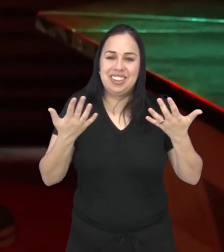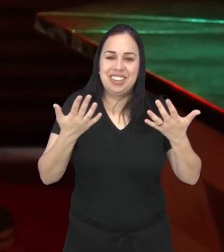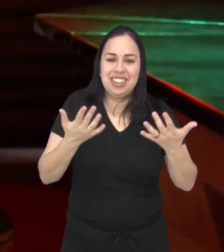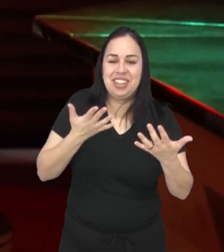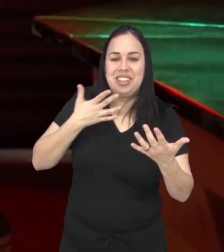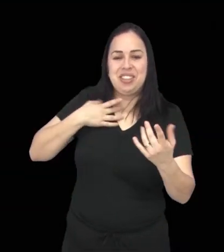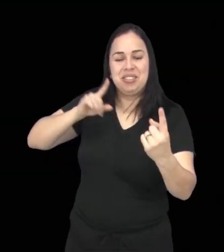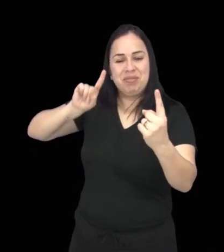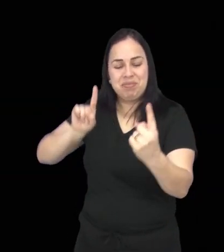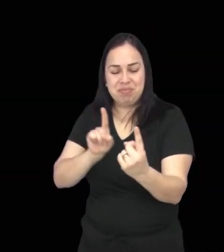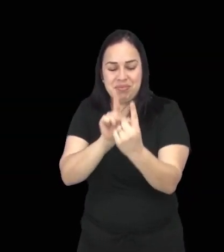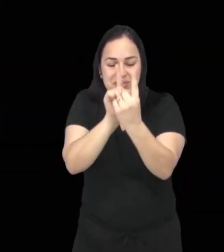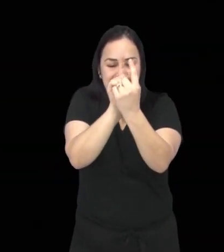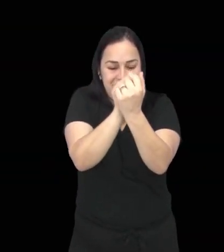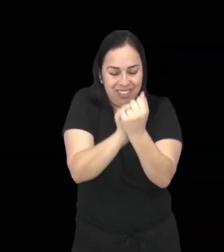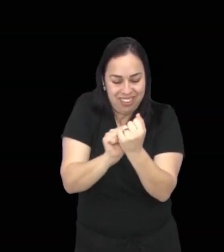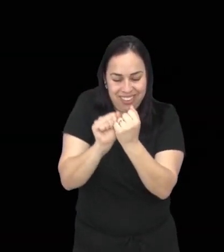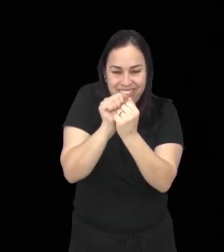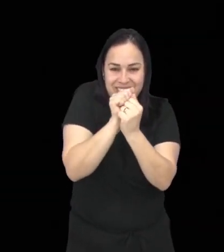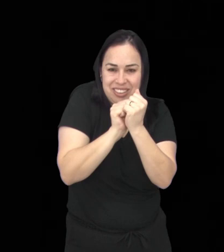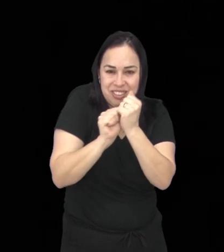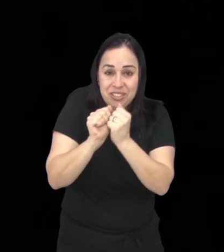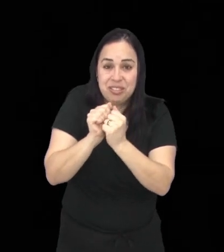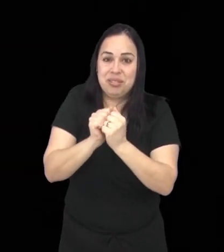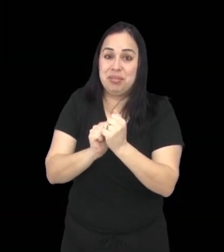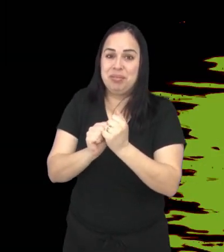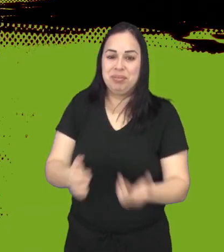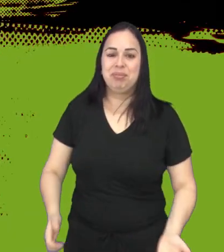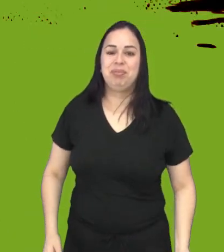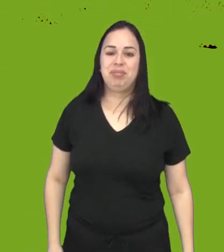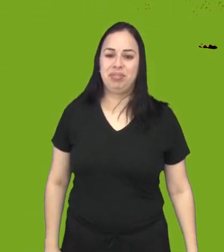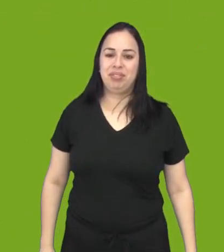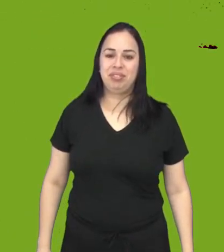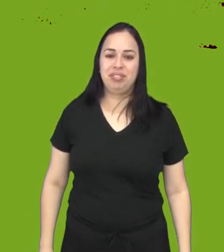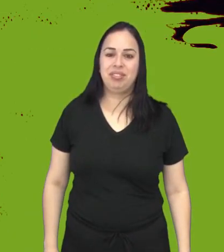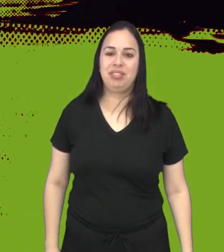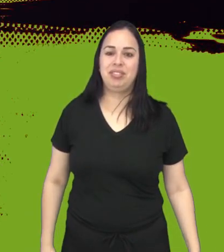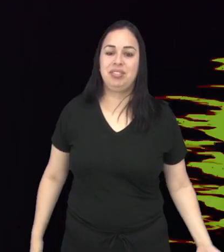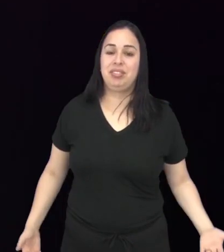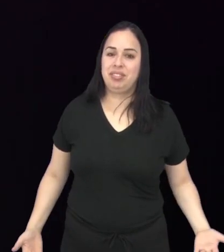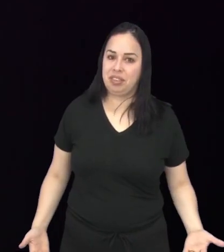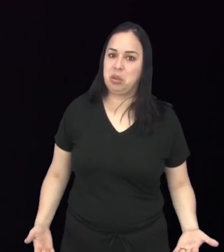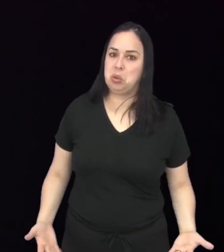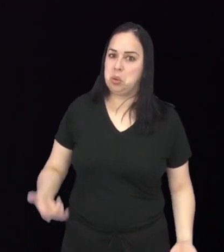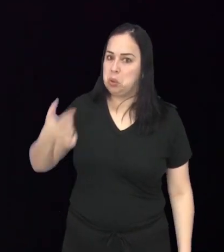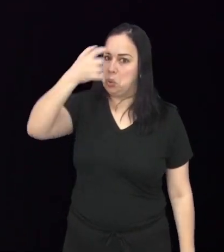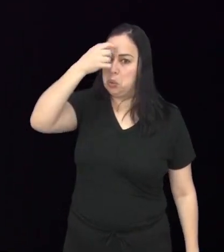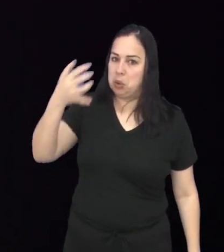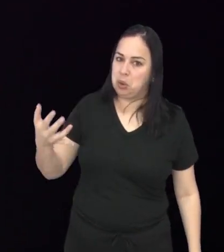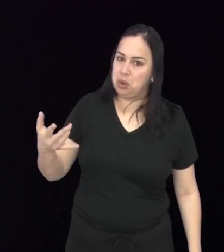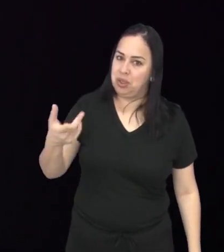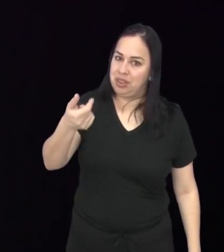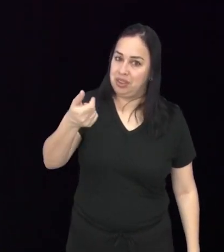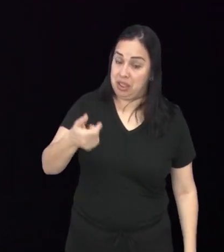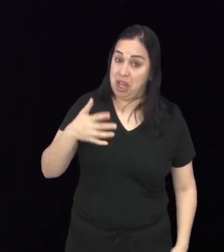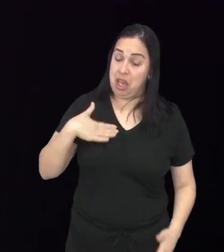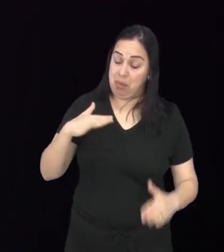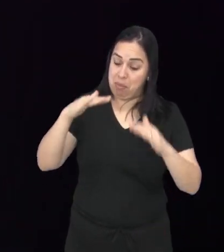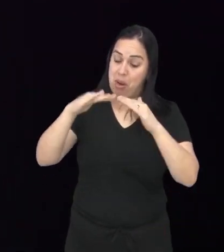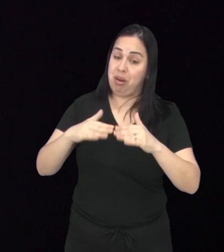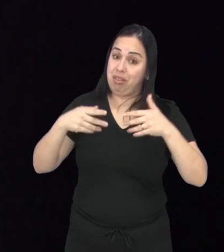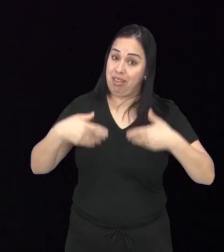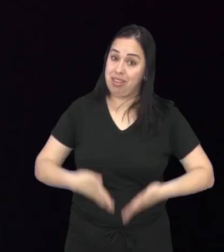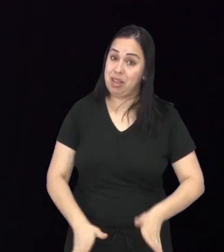céu da sua boca. Que talento, né, gente? Que orgulho, ela é daqui de São